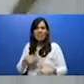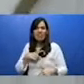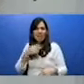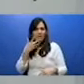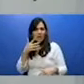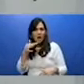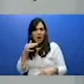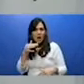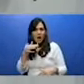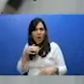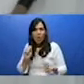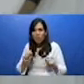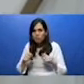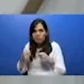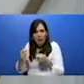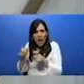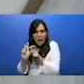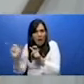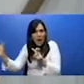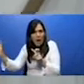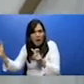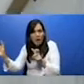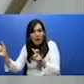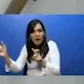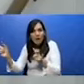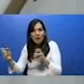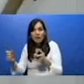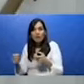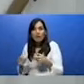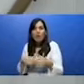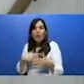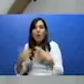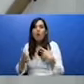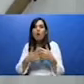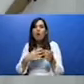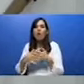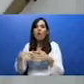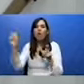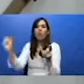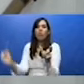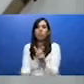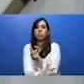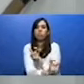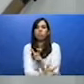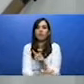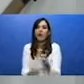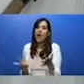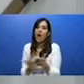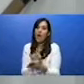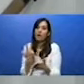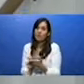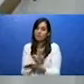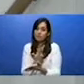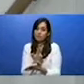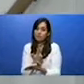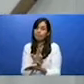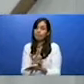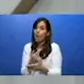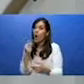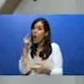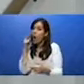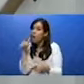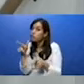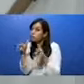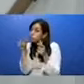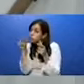crianças, quando não dá a palavrinha inteira na mesma linha, estão fazendo a separação de sílaba errada. Olha se a letrinha